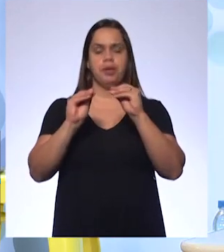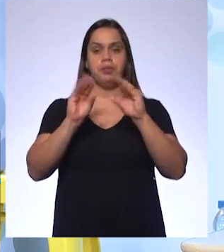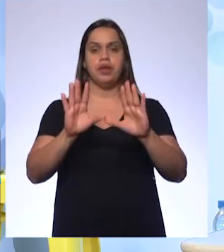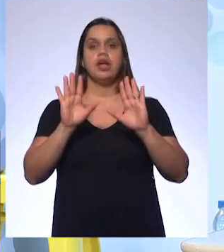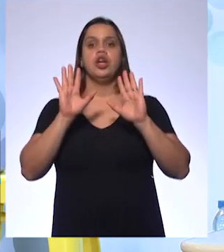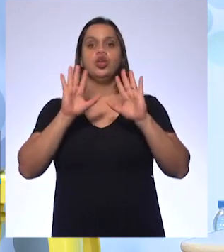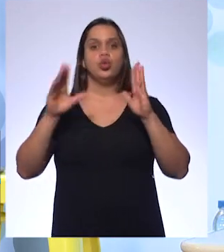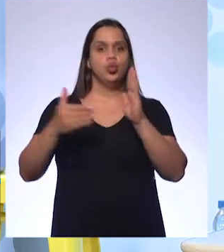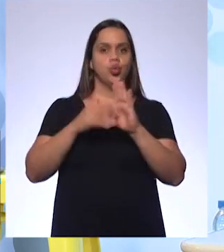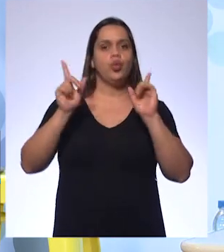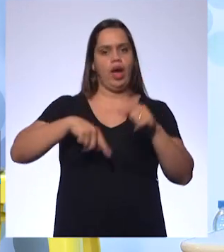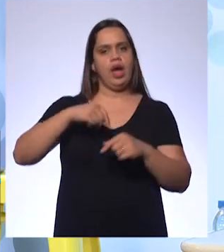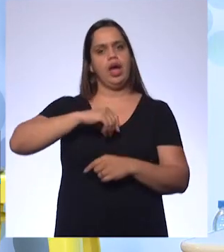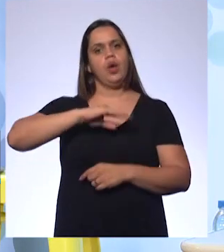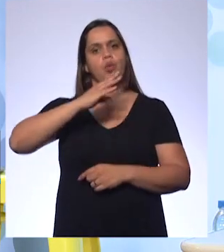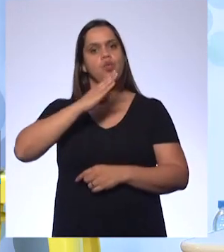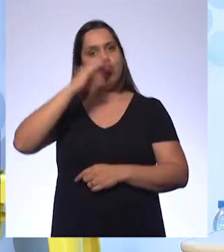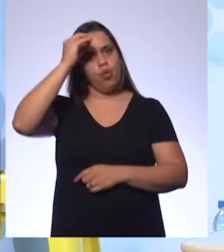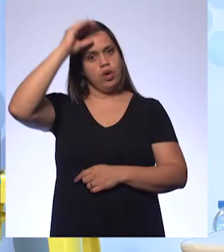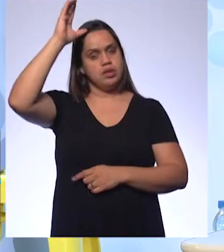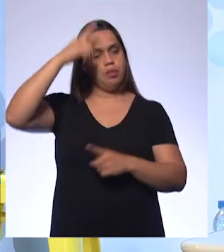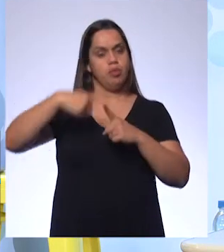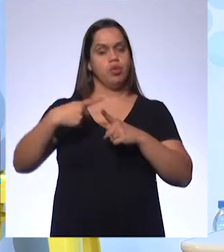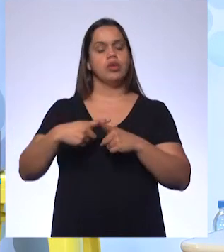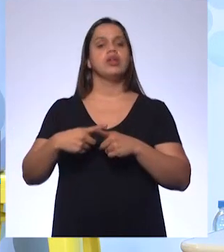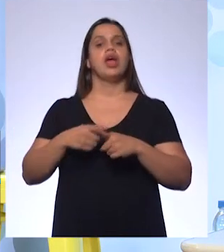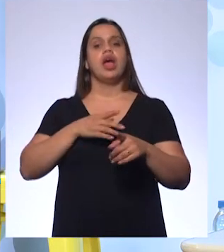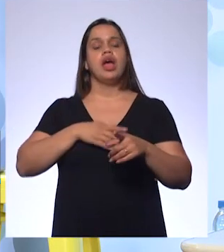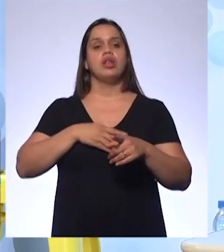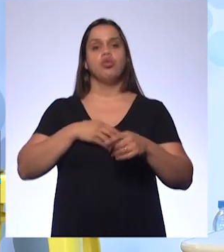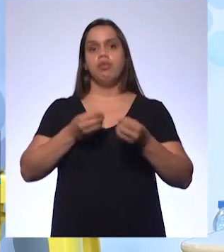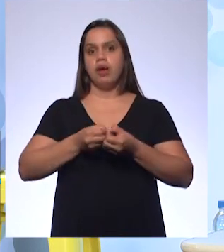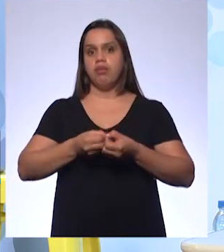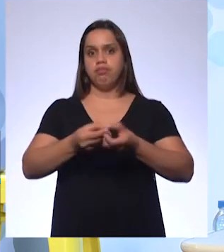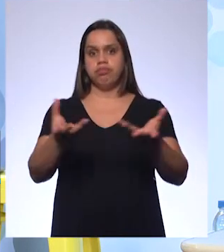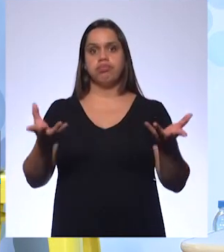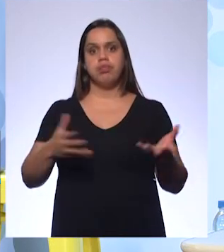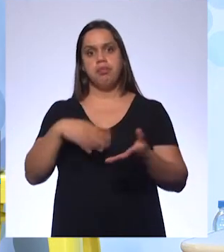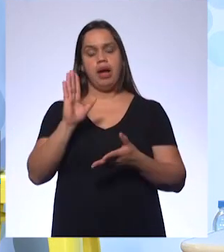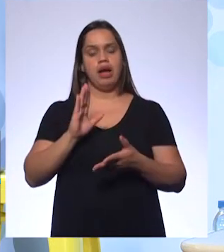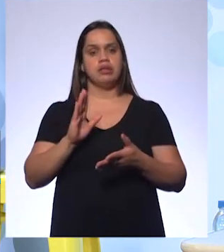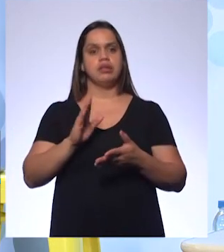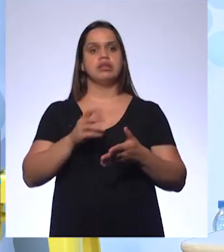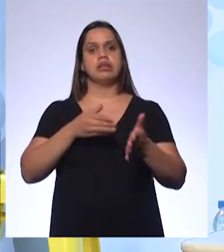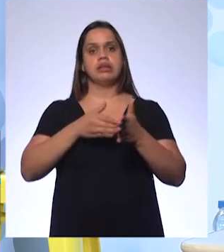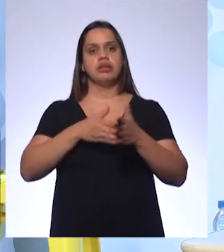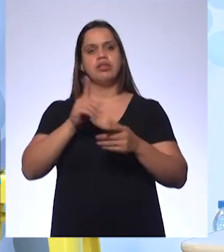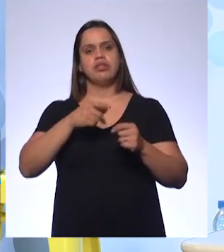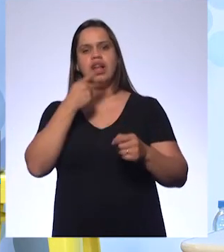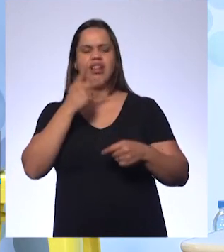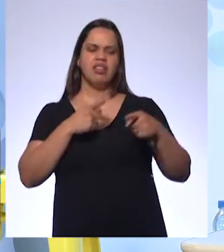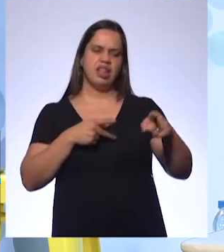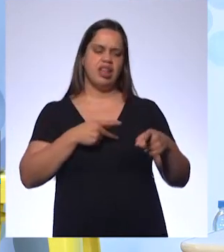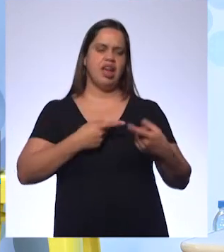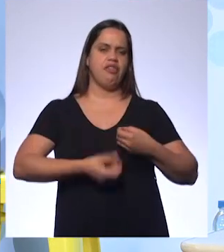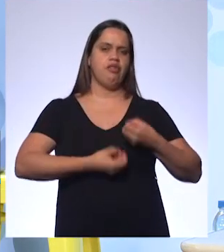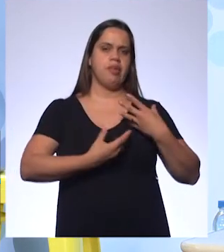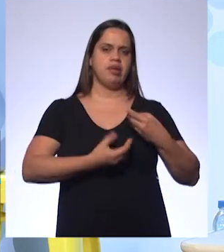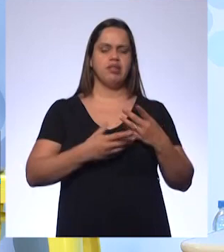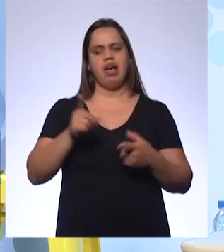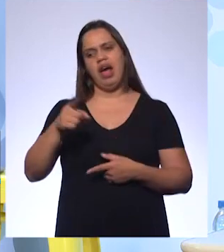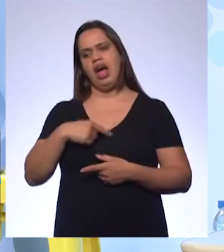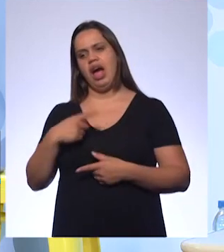né? Porque numa distribuição mais rígida de conhecimento, tem coisas que são consideradas, tipo, isso é informação, isso